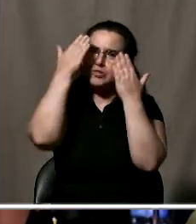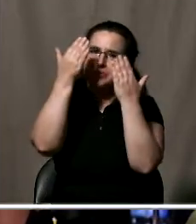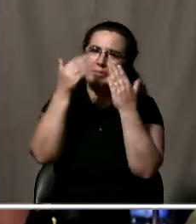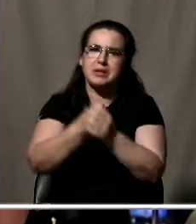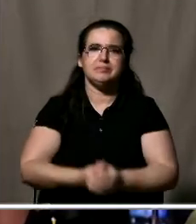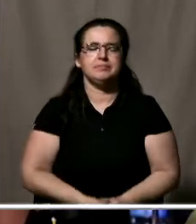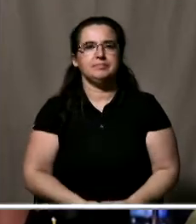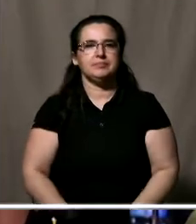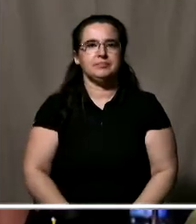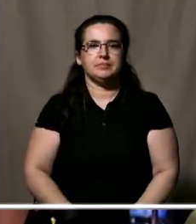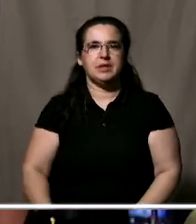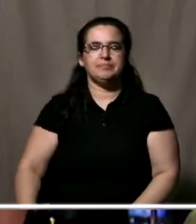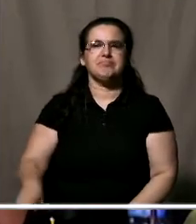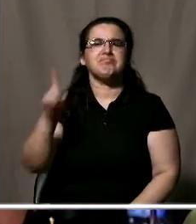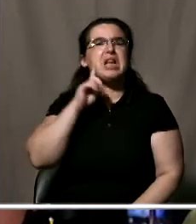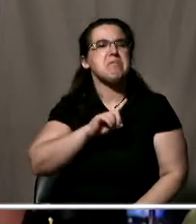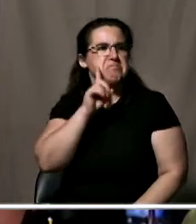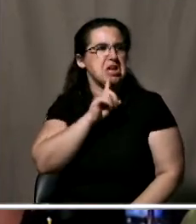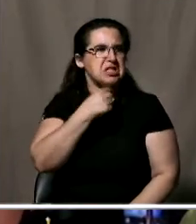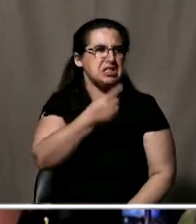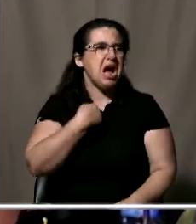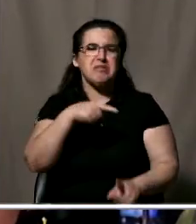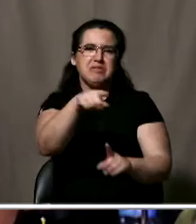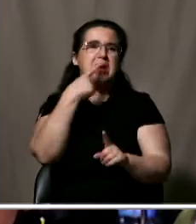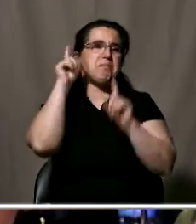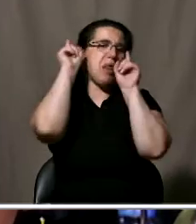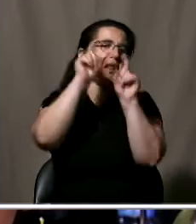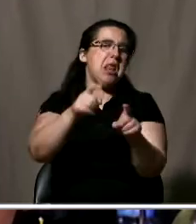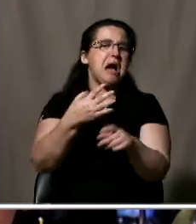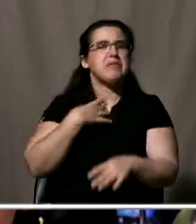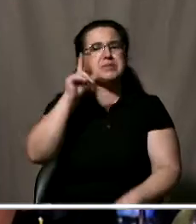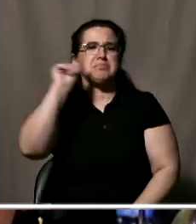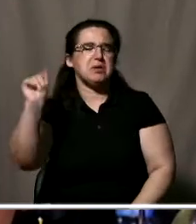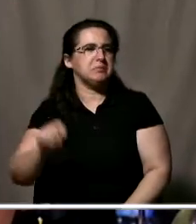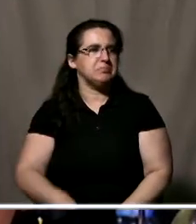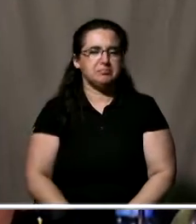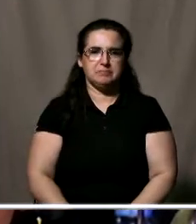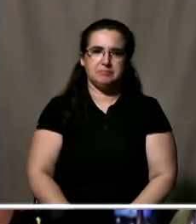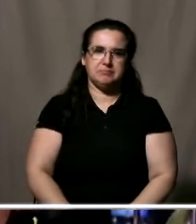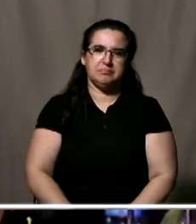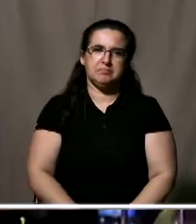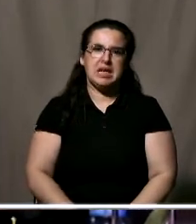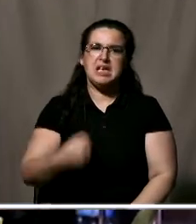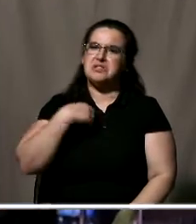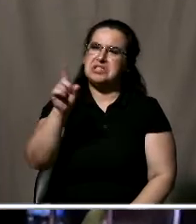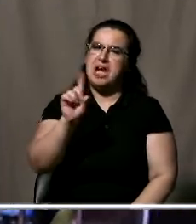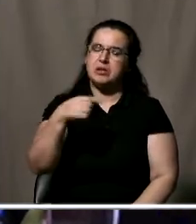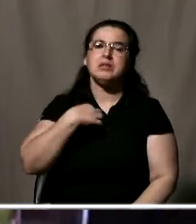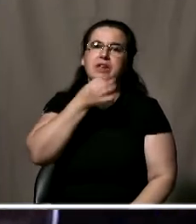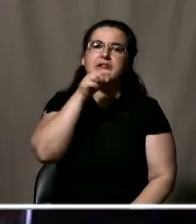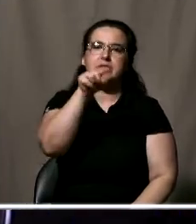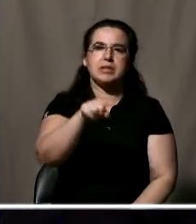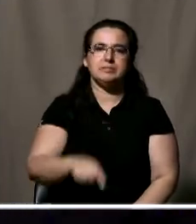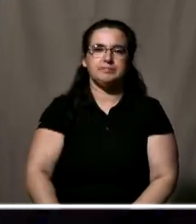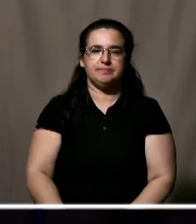going to condemn you. Let's get out of here. Ela disse, olha, ele só vai condenar-te, não vais falar com ele, vamos embora. He said, no, I want to talk to him. Ele disse, não, eu quero so falar com ele. To walk up the